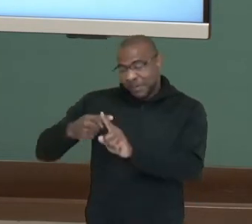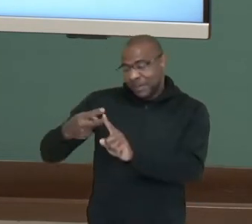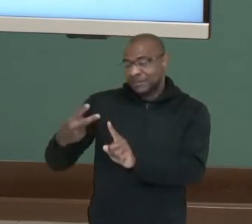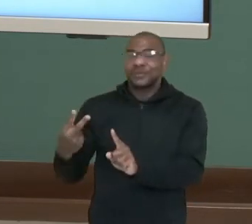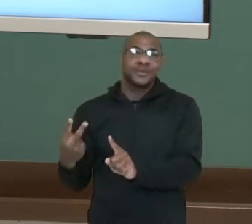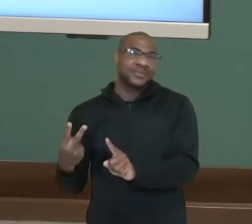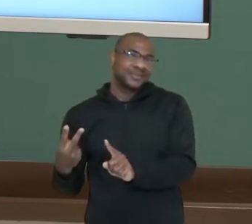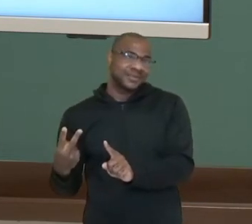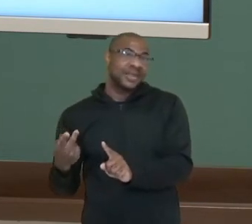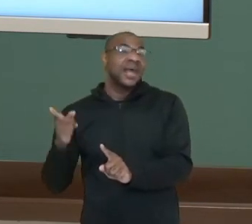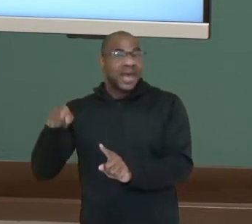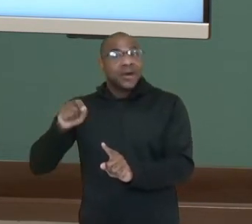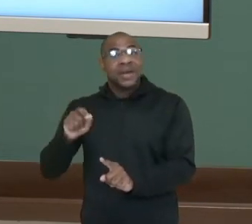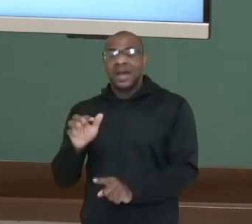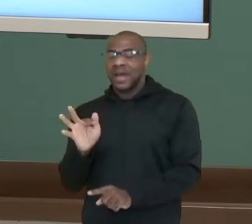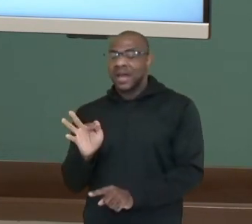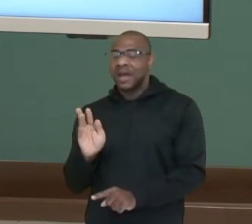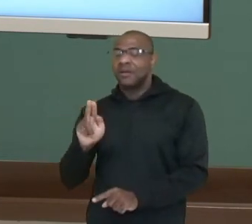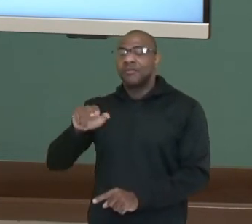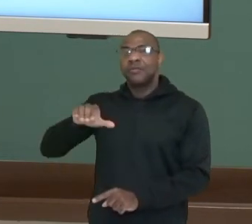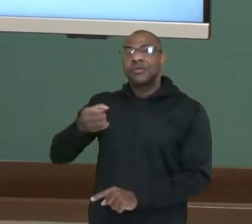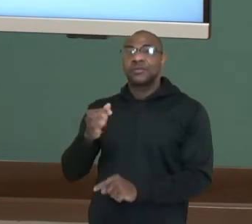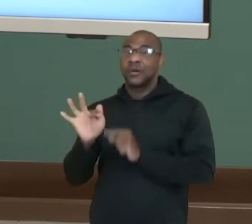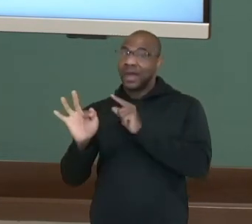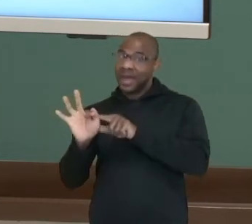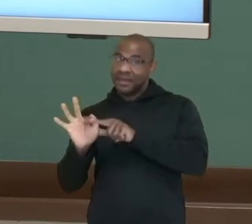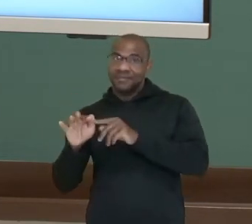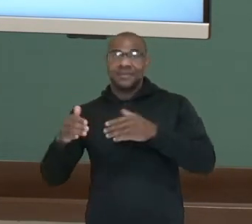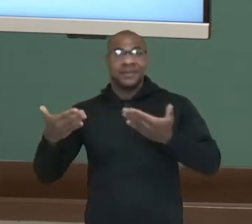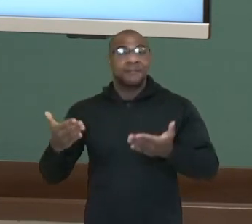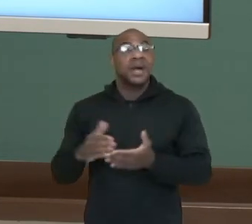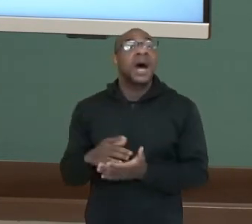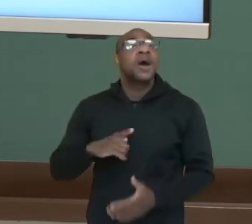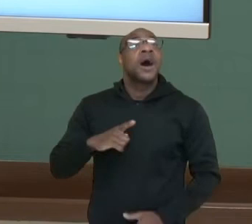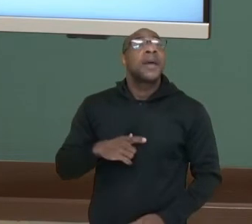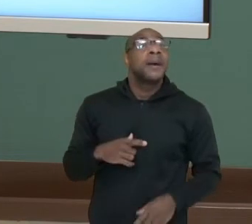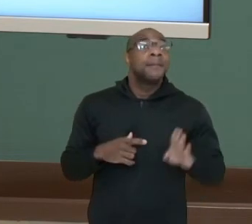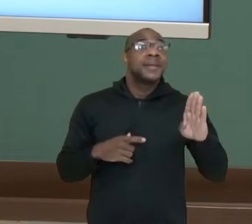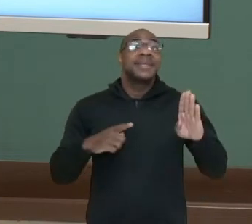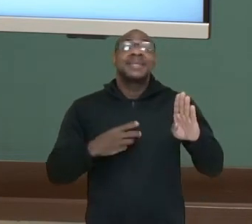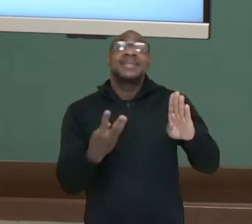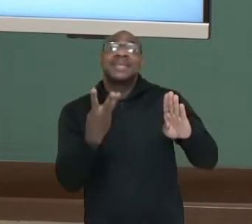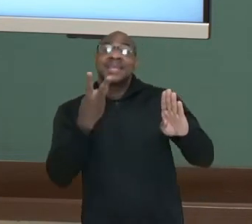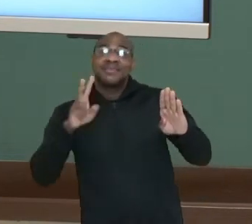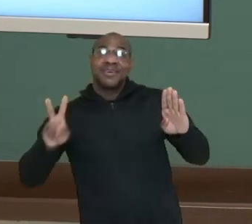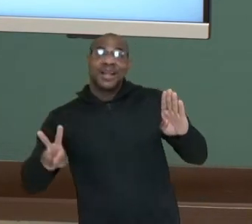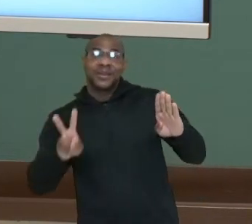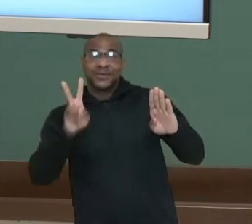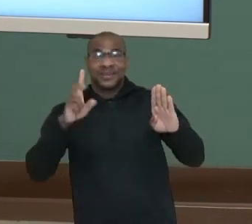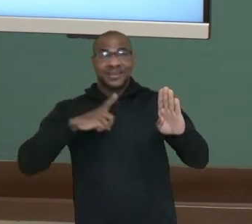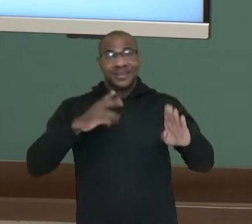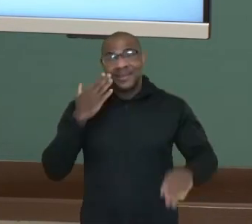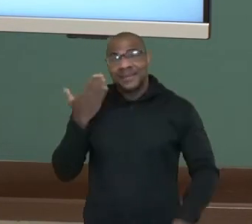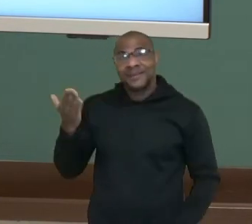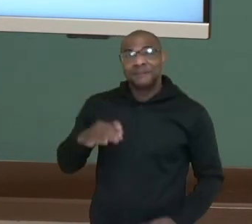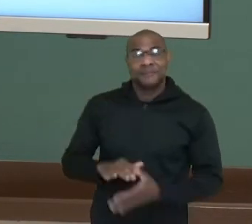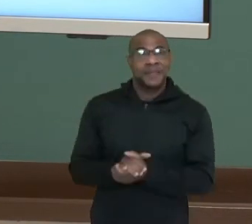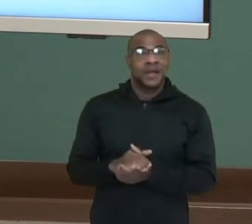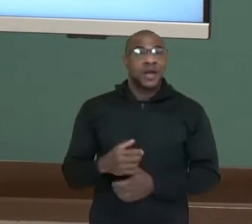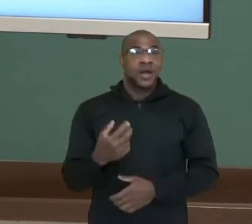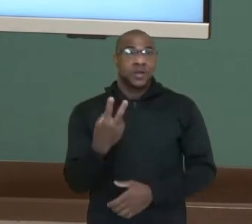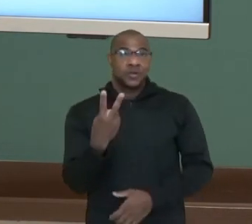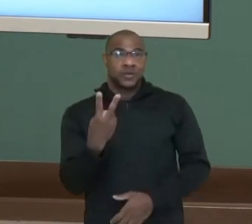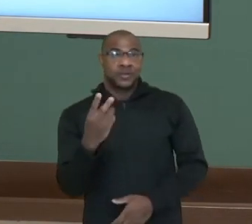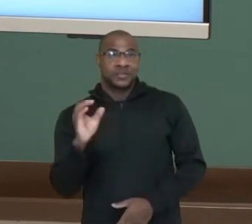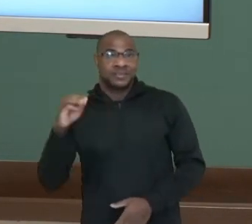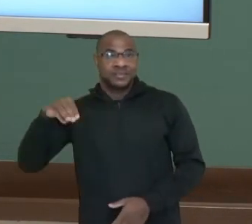função. Agora, na letra B, eu dei 3 valores aqui para esse x. Quando o x for 2 centímetros,